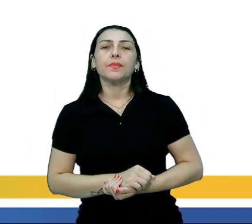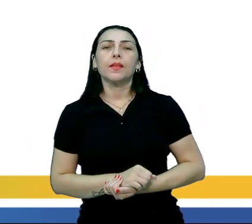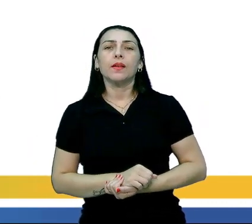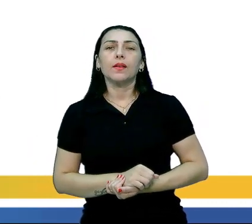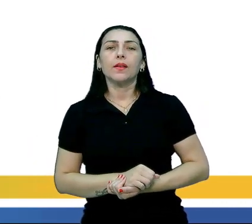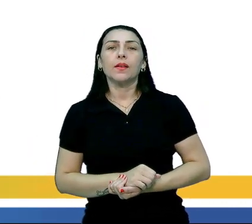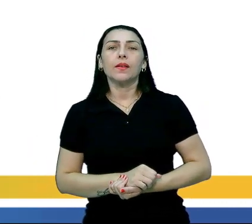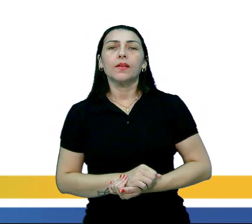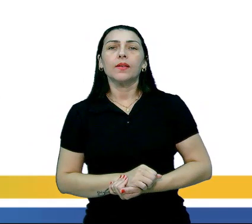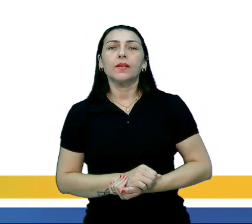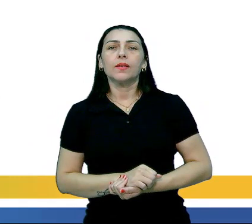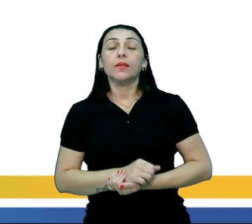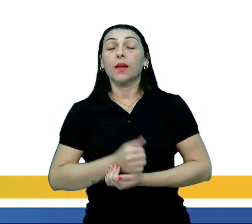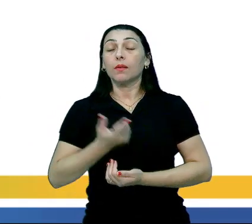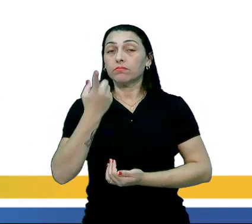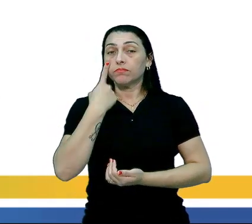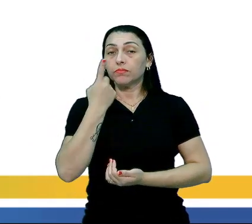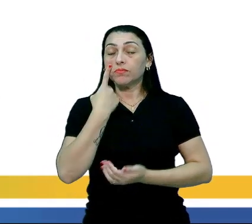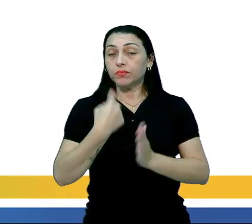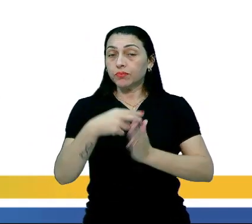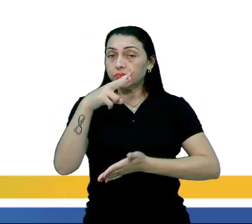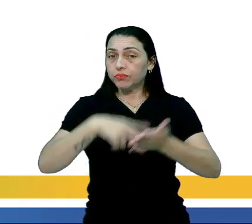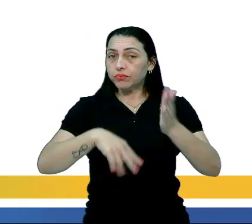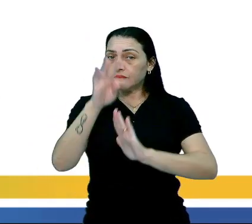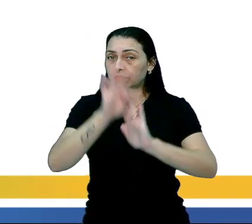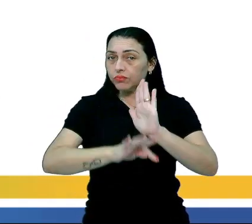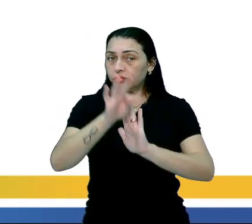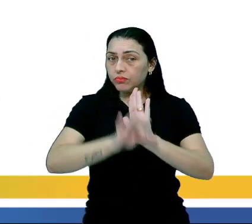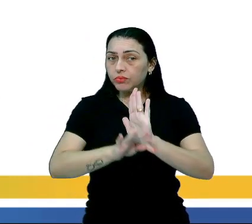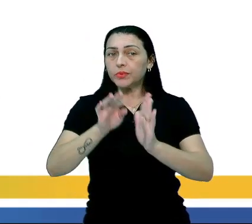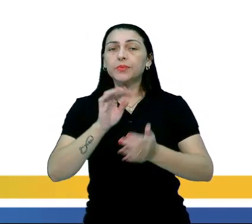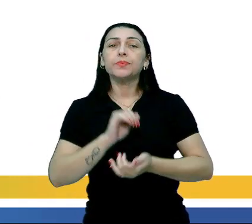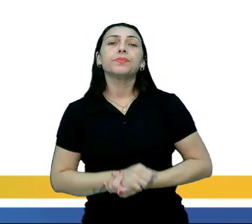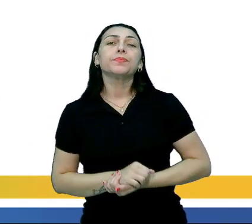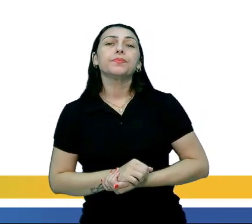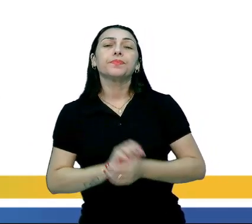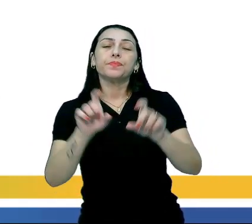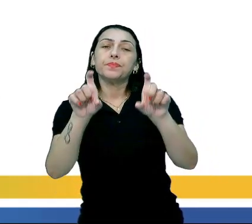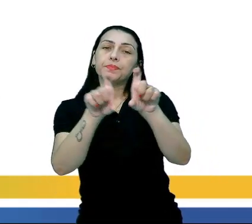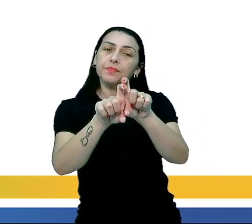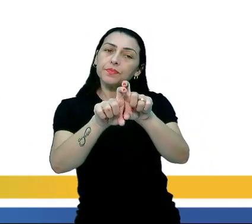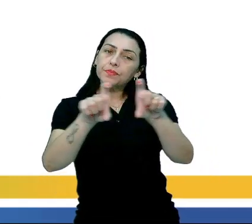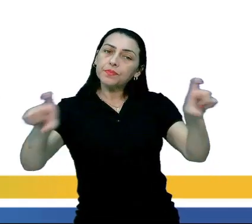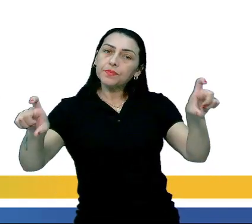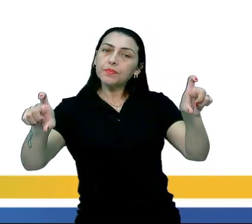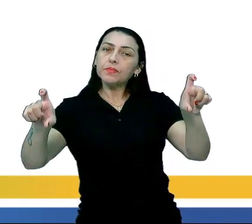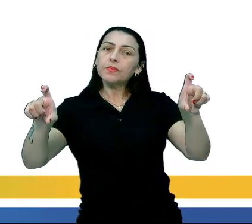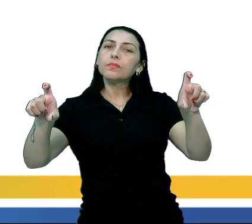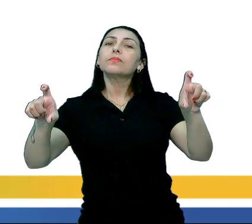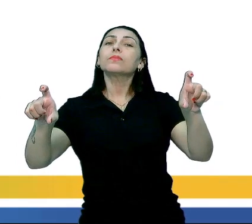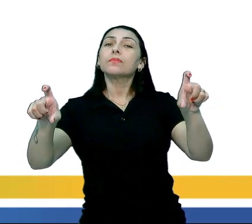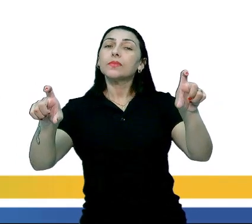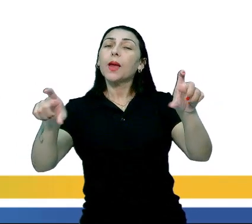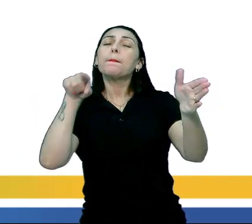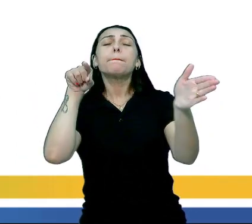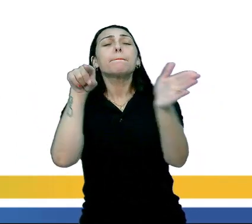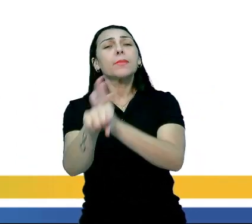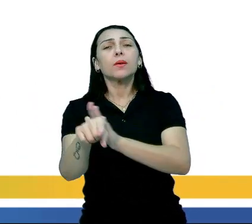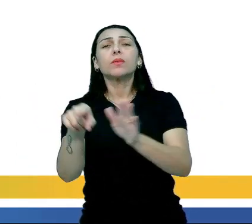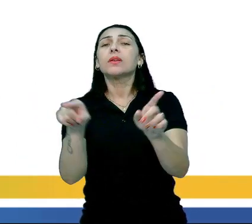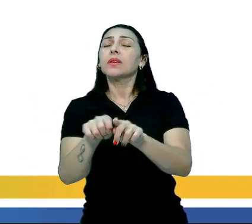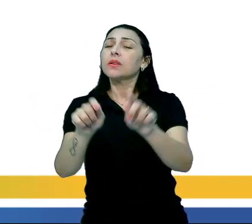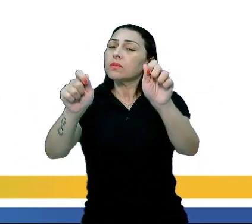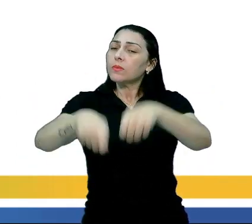169. Acompanhem com atenção a leitura do enunciado, do comando da questão e